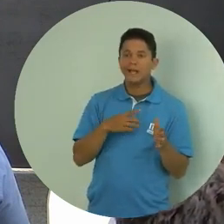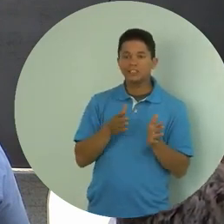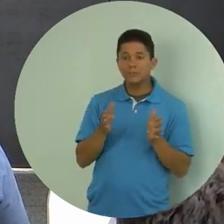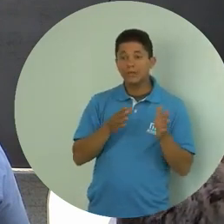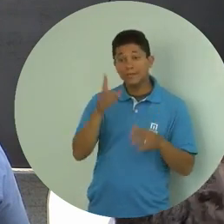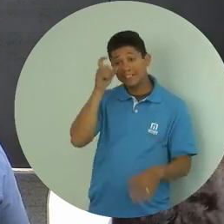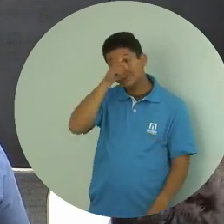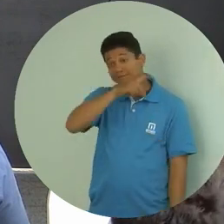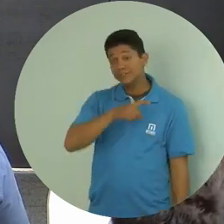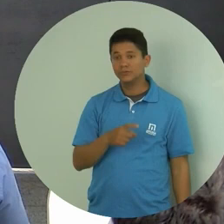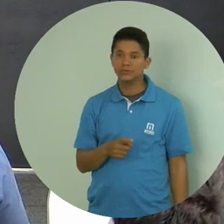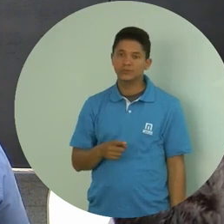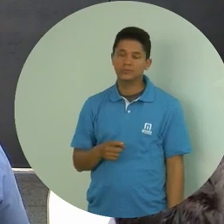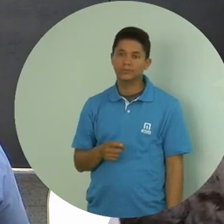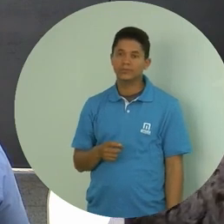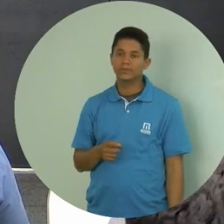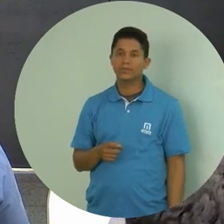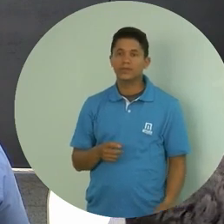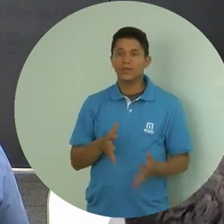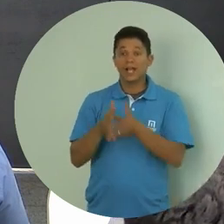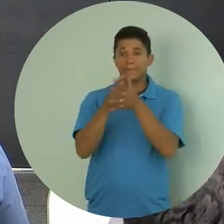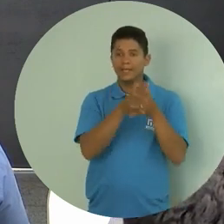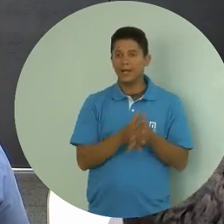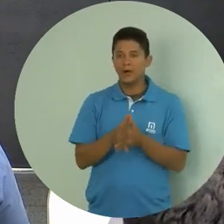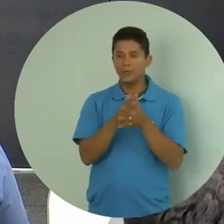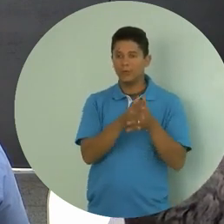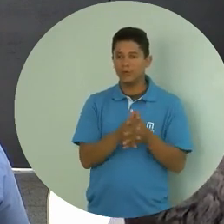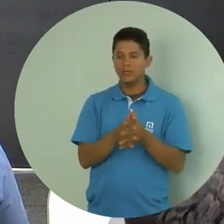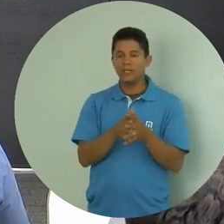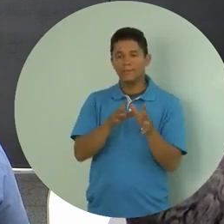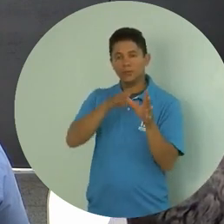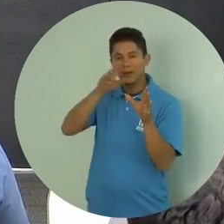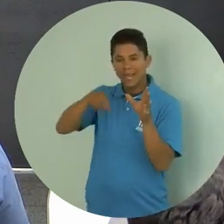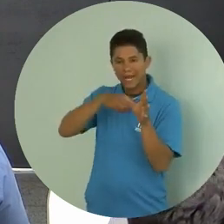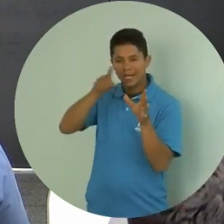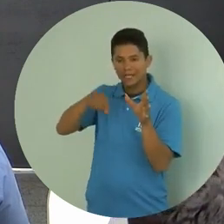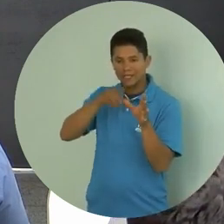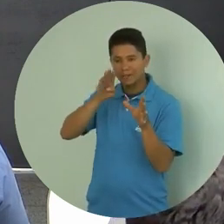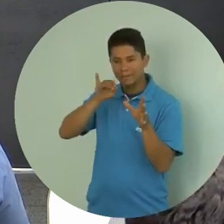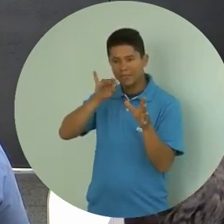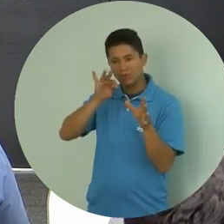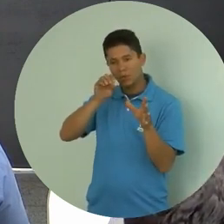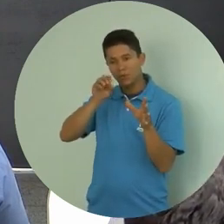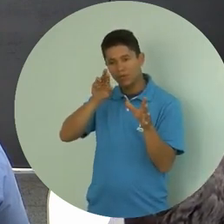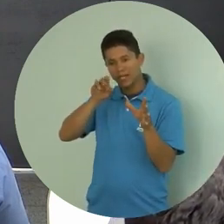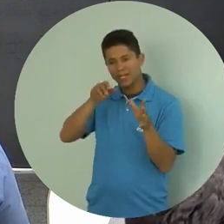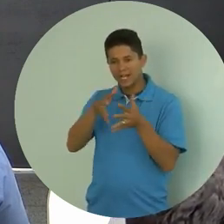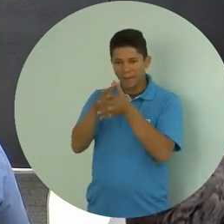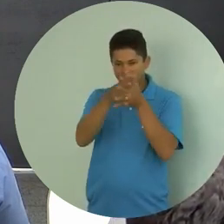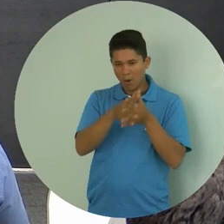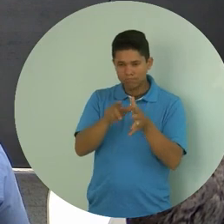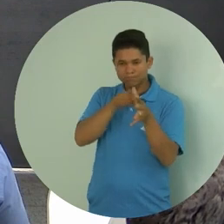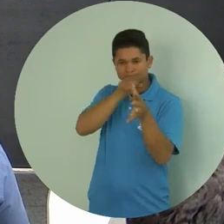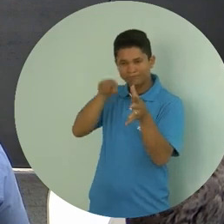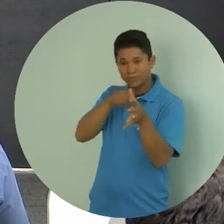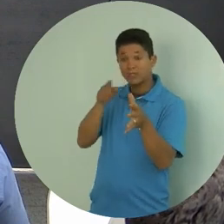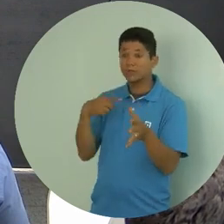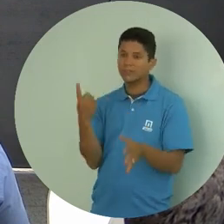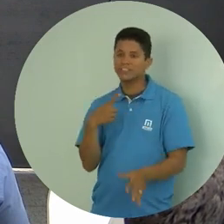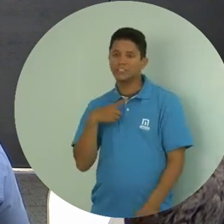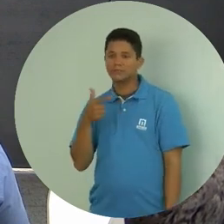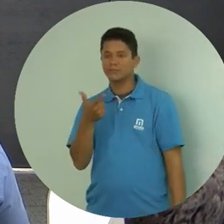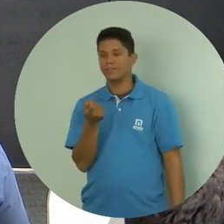difícil, caminhão betoneiro, a gente tinha 20 caminhões betoneiros. Tem central de concreto aqui em Belo Horizonte que não deve ter 20